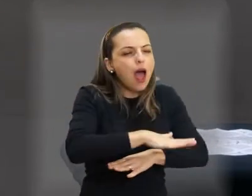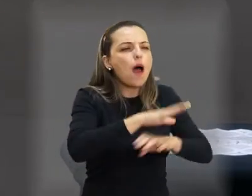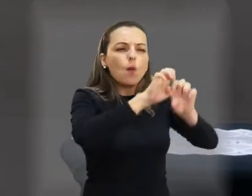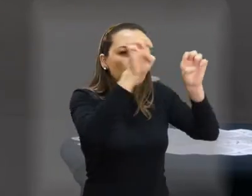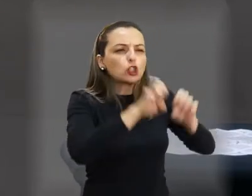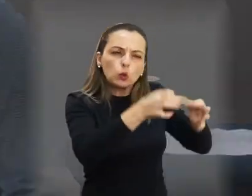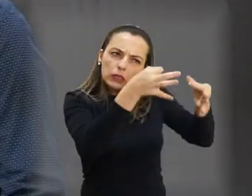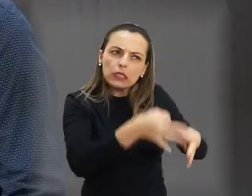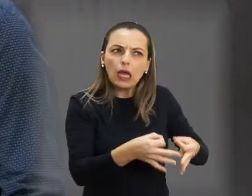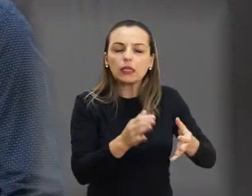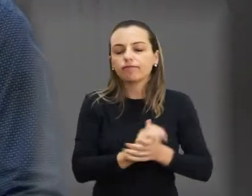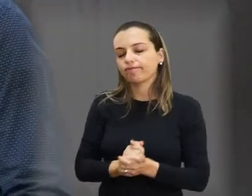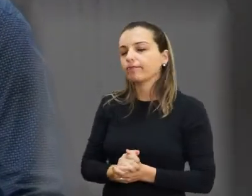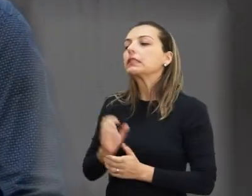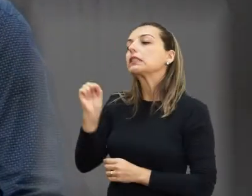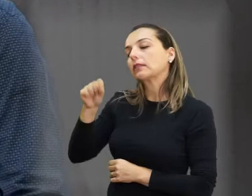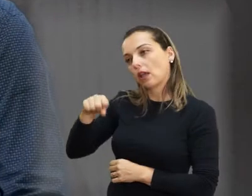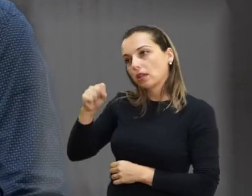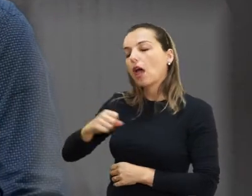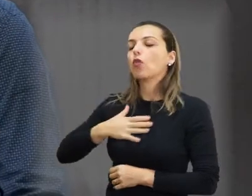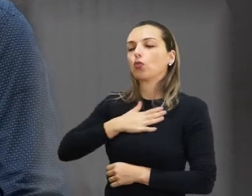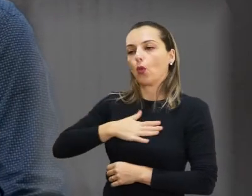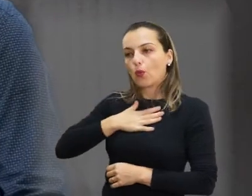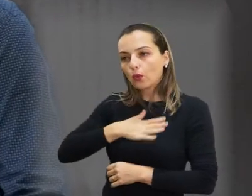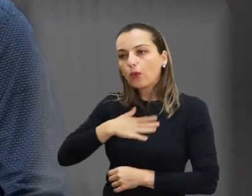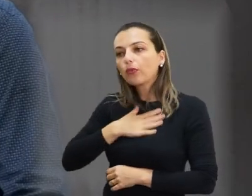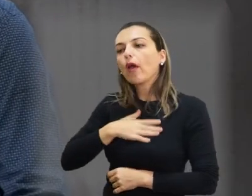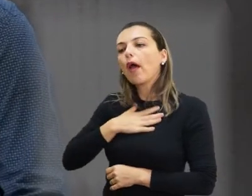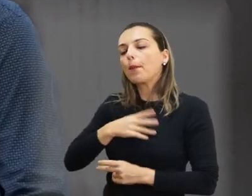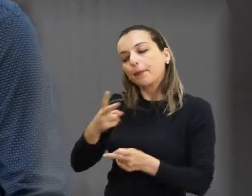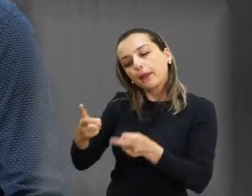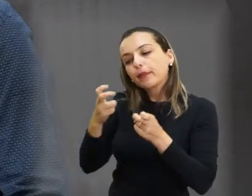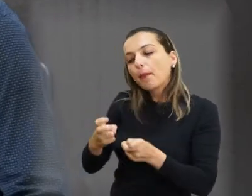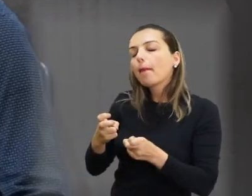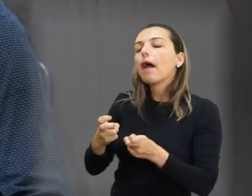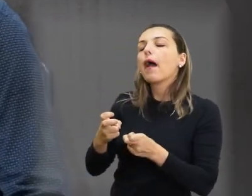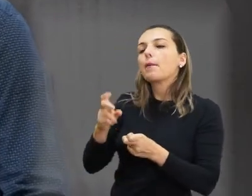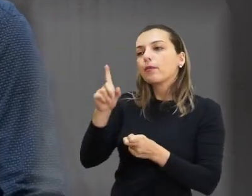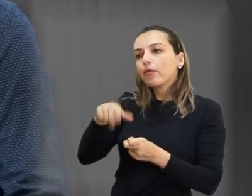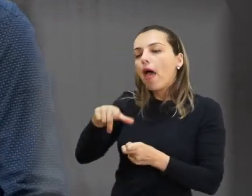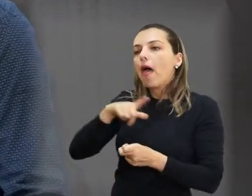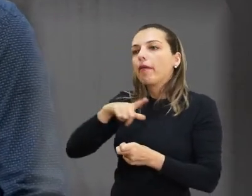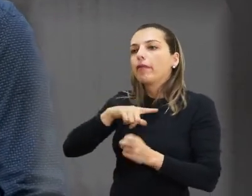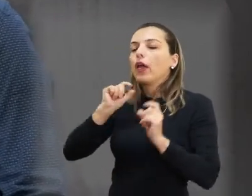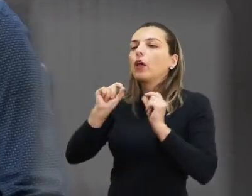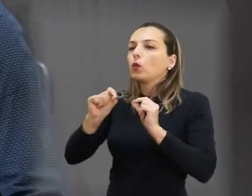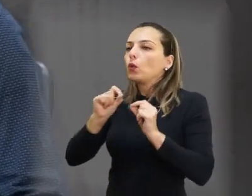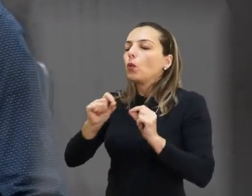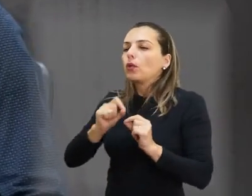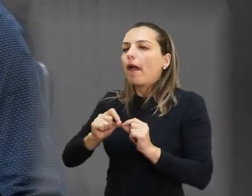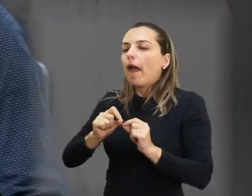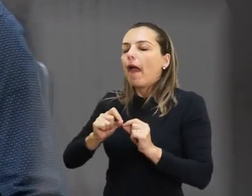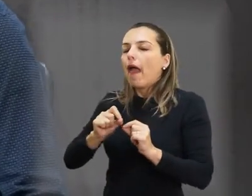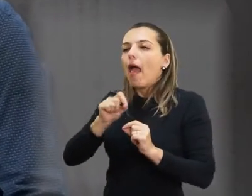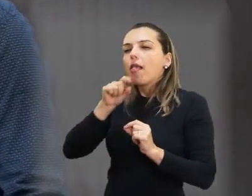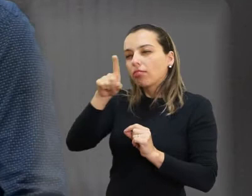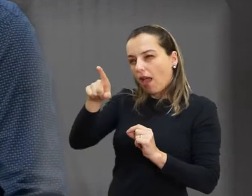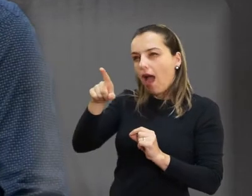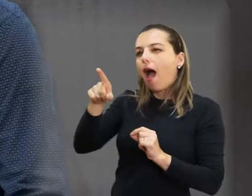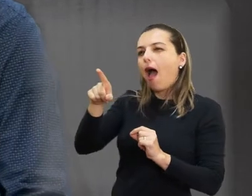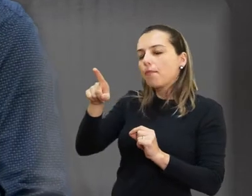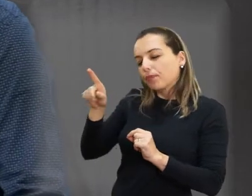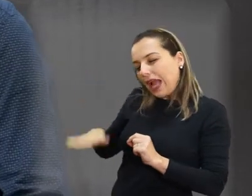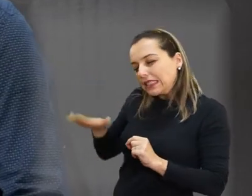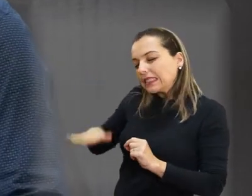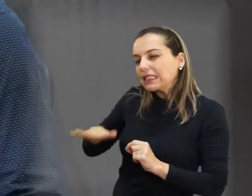adequadas? Sim, a gente gostou muito, Chico, do que a gente viu, por exemplo, nessa casa, que estava mostrando as fotos aí, que abrigou as crianças do Parque Infantil.